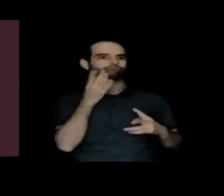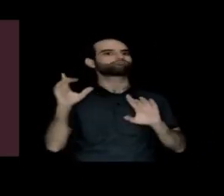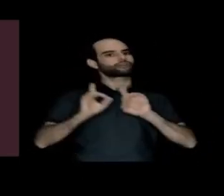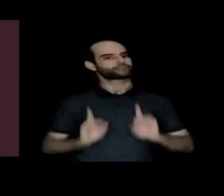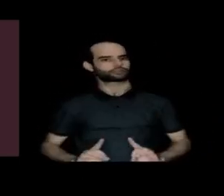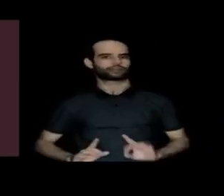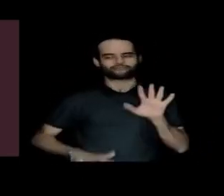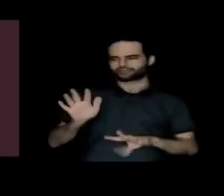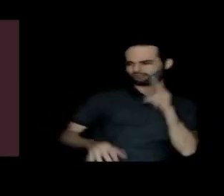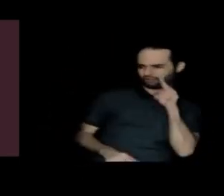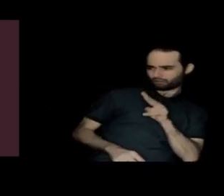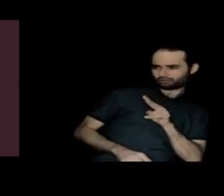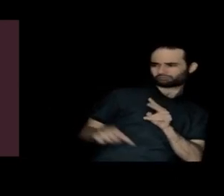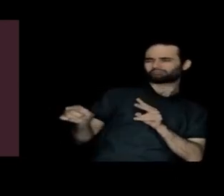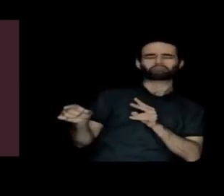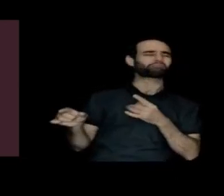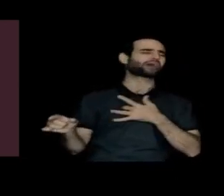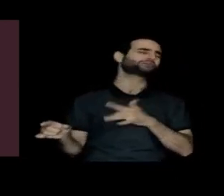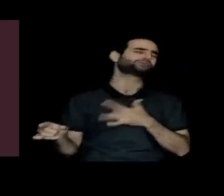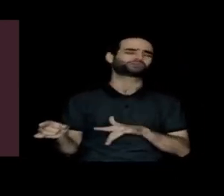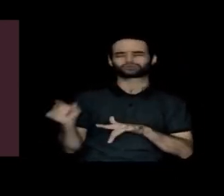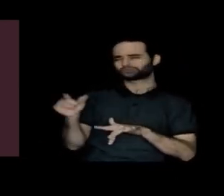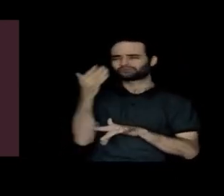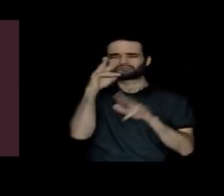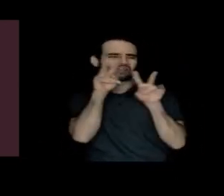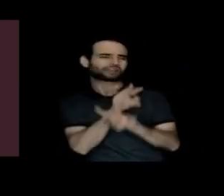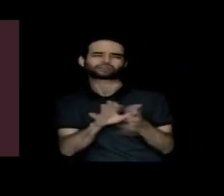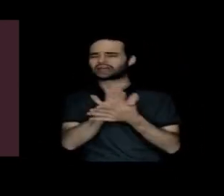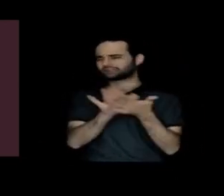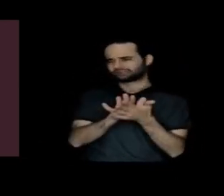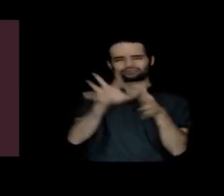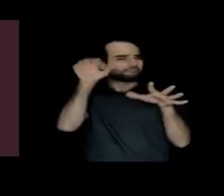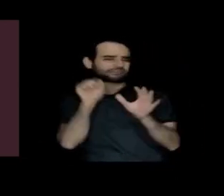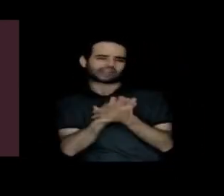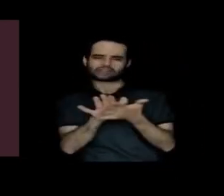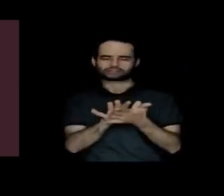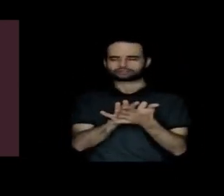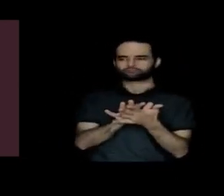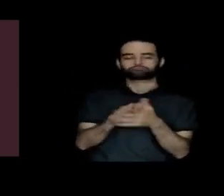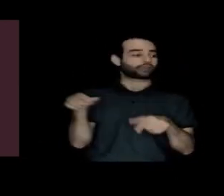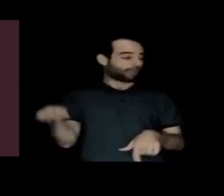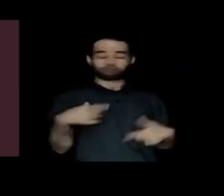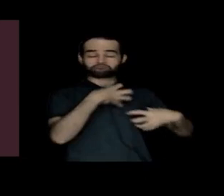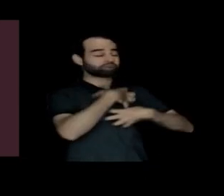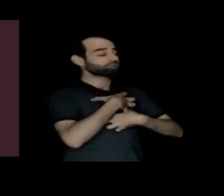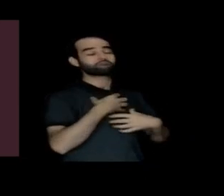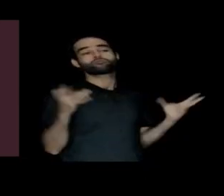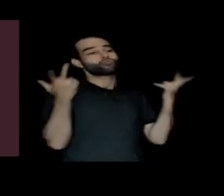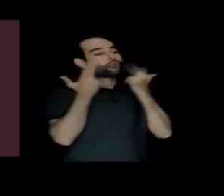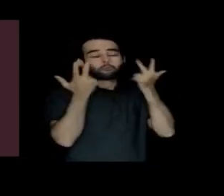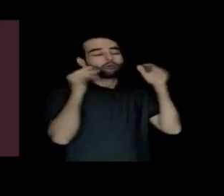se reconhecer como pessoa. E às vezes a gente olha de longe e fala: tadinha, não tá vendo nada, não tá ouvindo nada, e ela tá tipo: tô nem aí pra